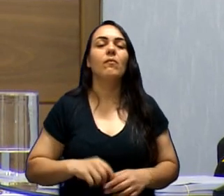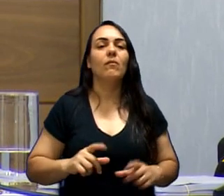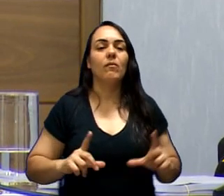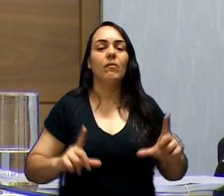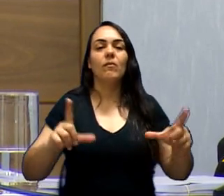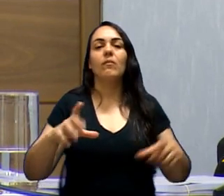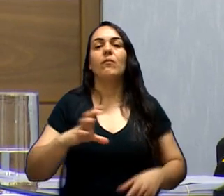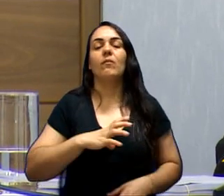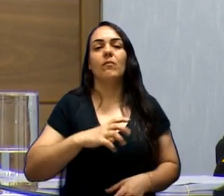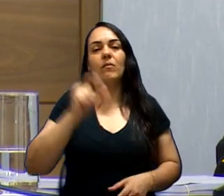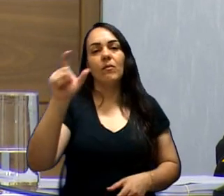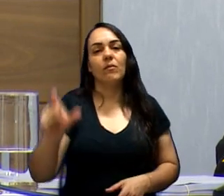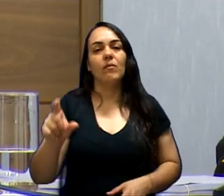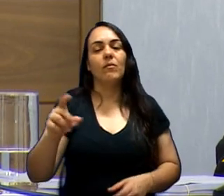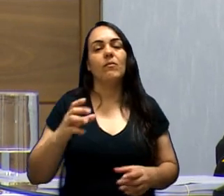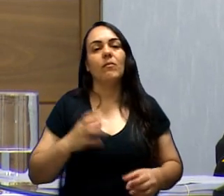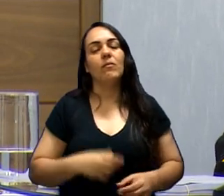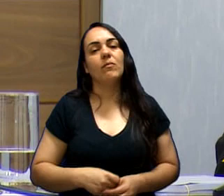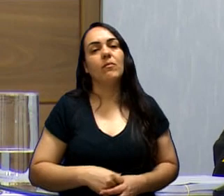discussão,